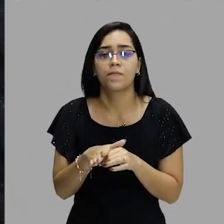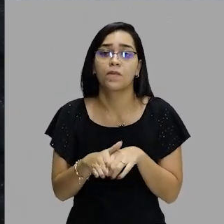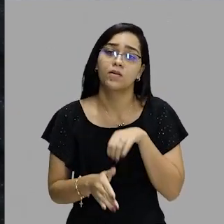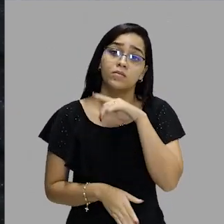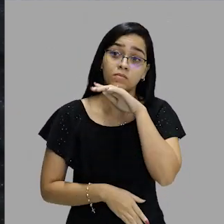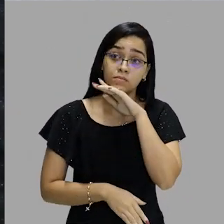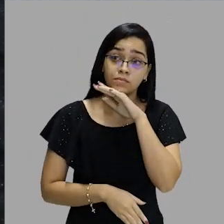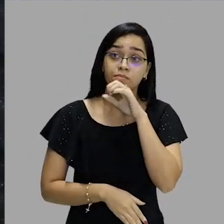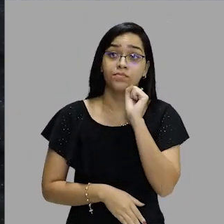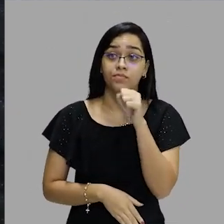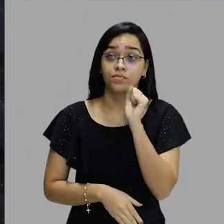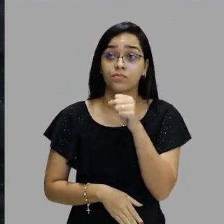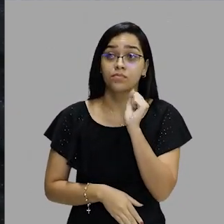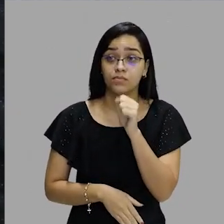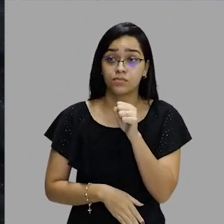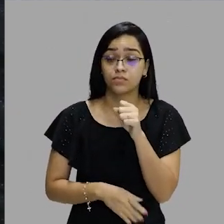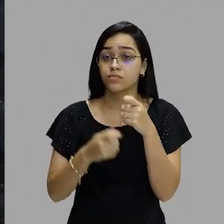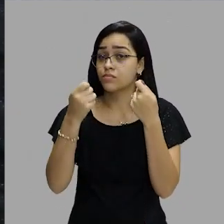descabida,